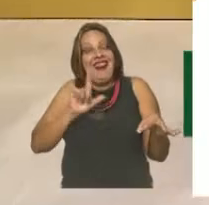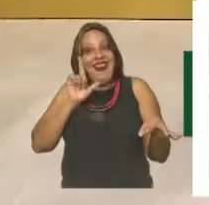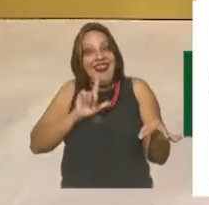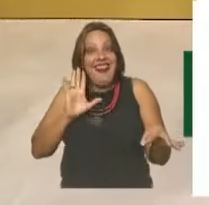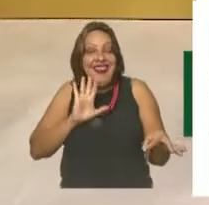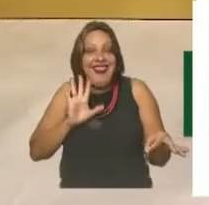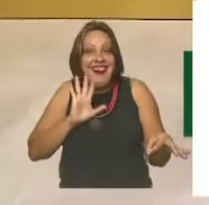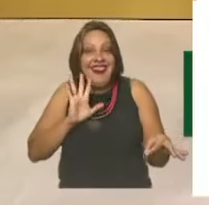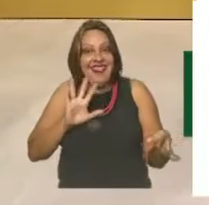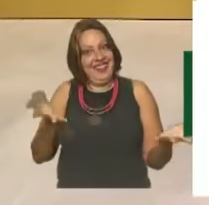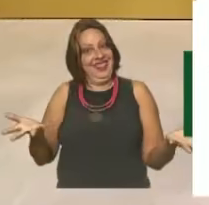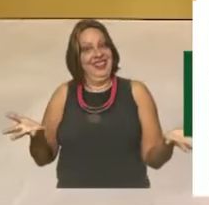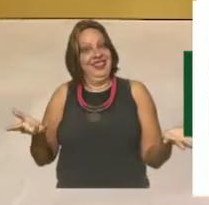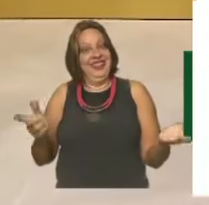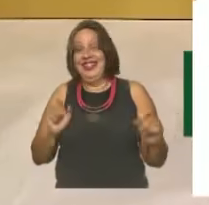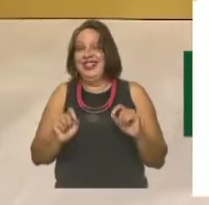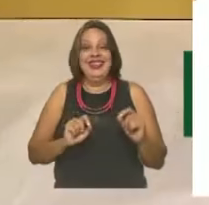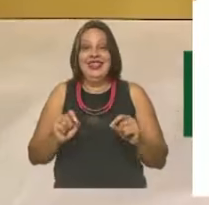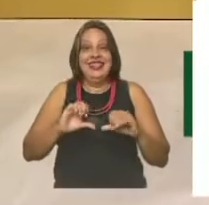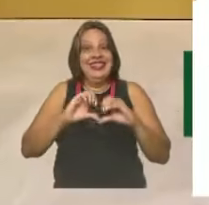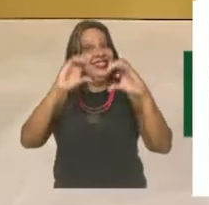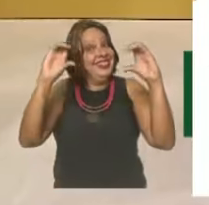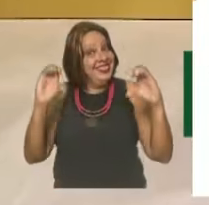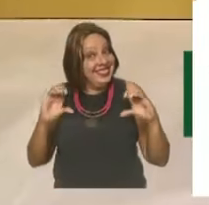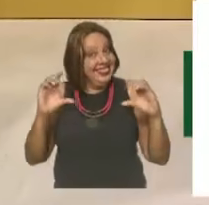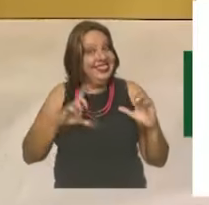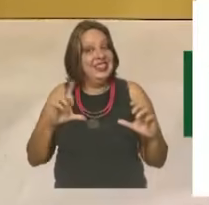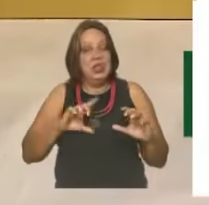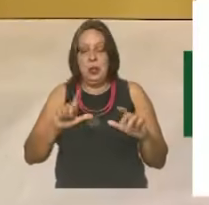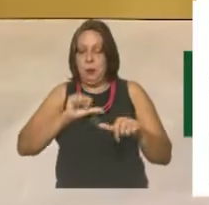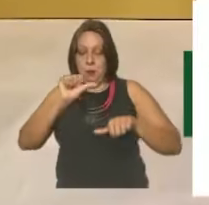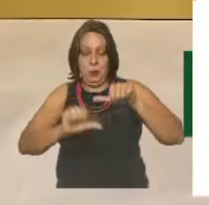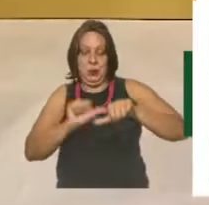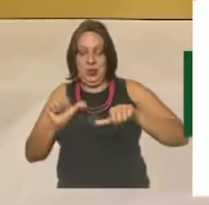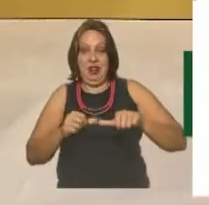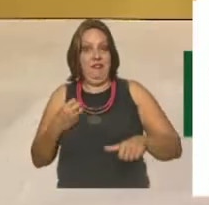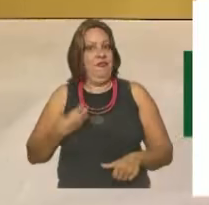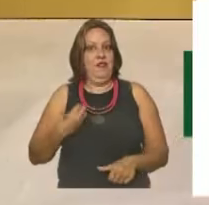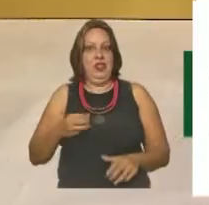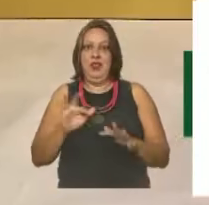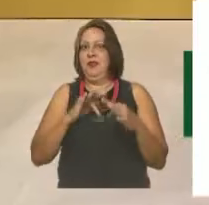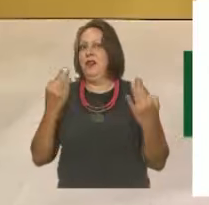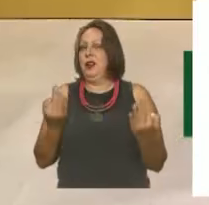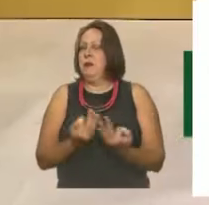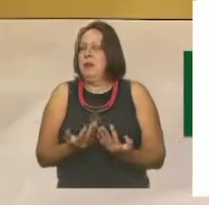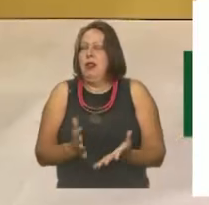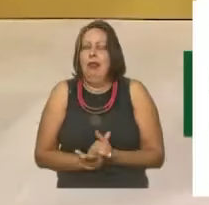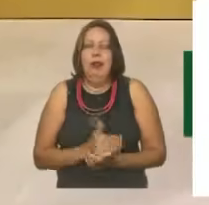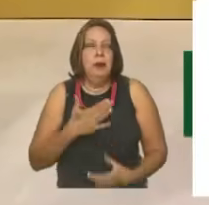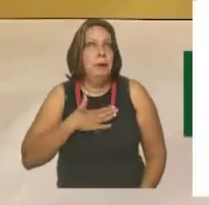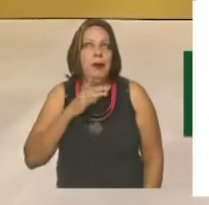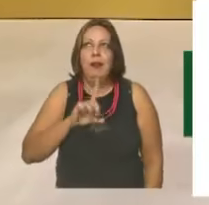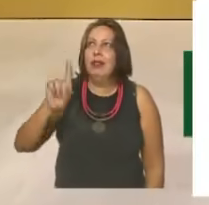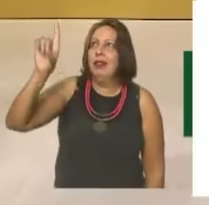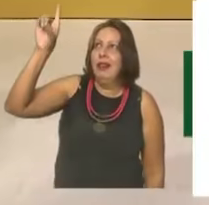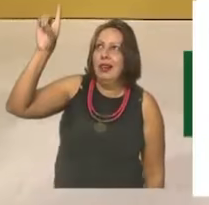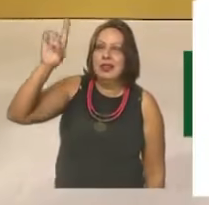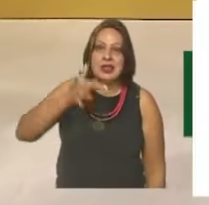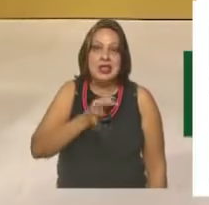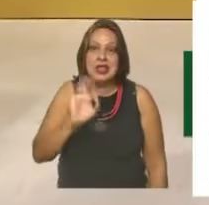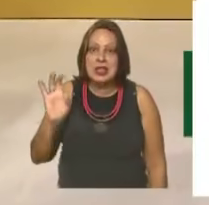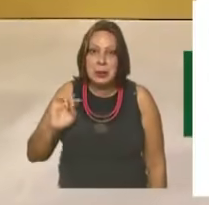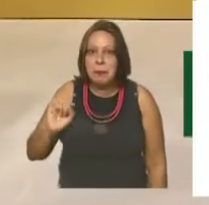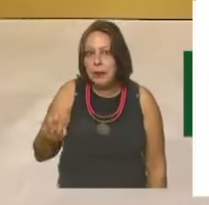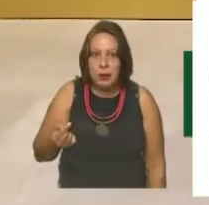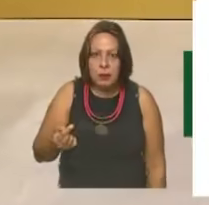e ainda... faturar um desses prêmios incríveis? Muda a vida da família que toda, 100 mil reais no quarto prêmio, meu Deus do céu. Ó, compra logo pra